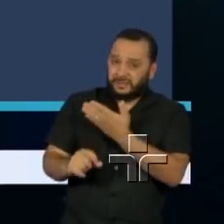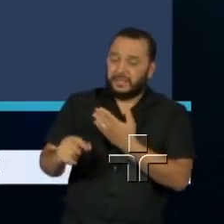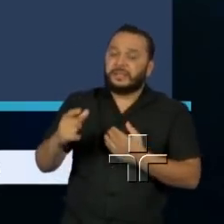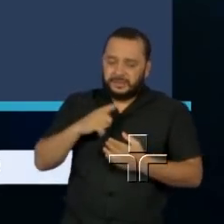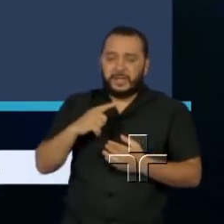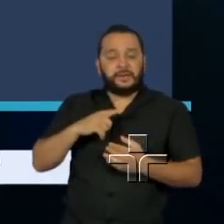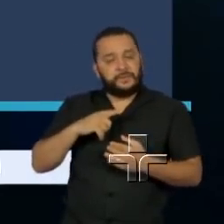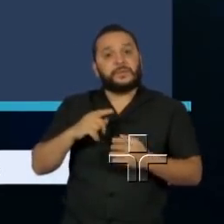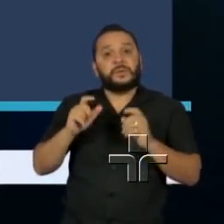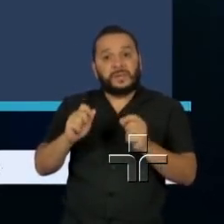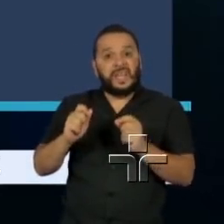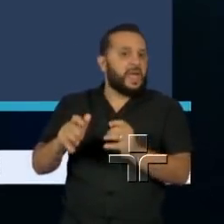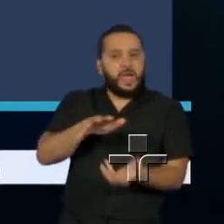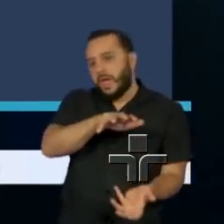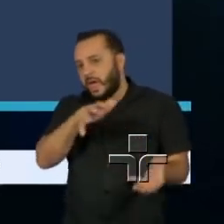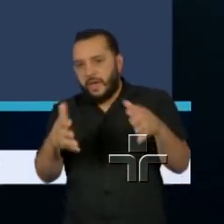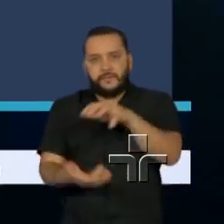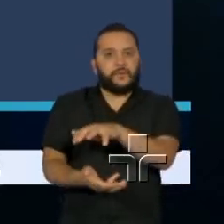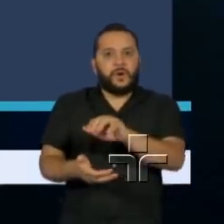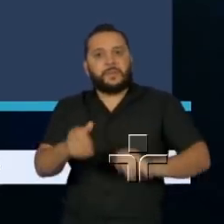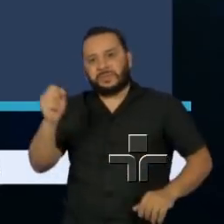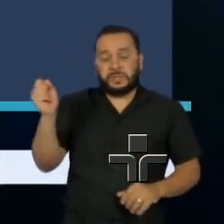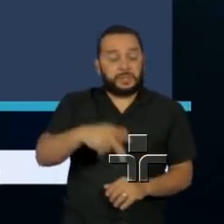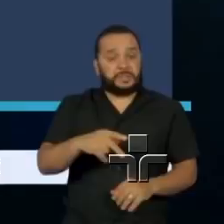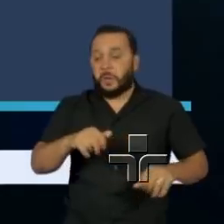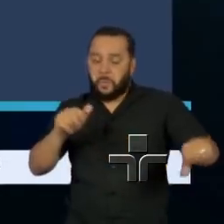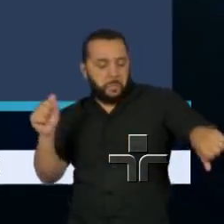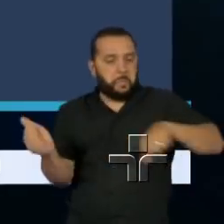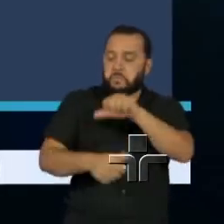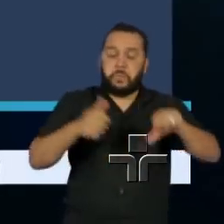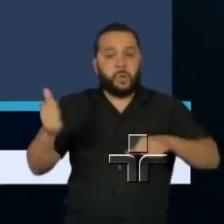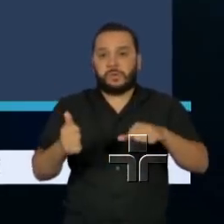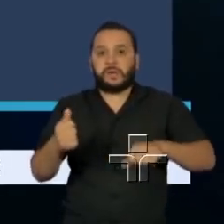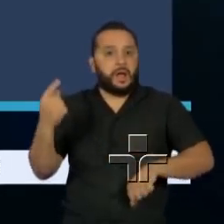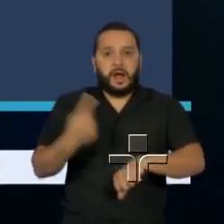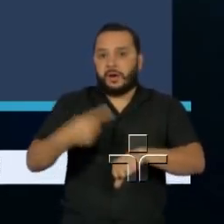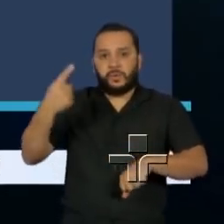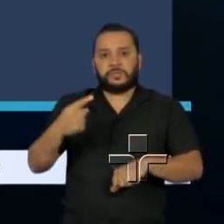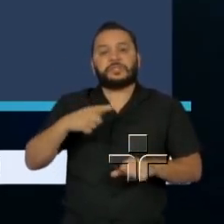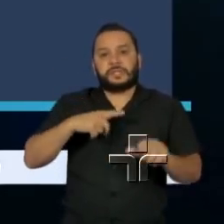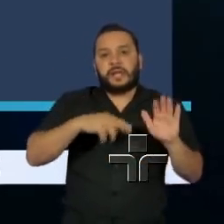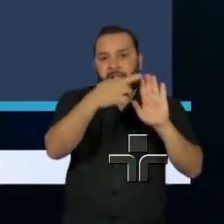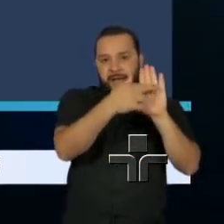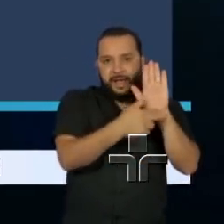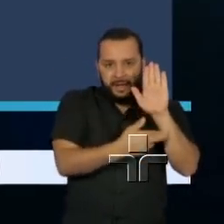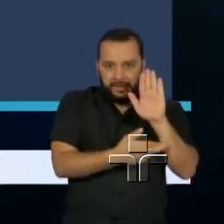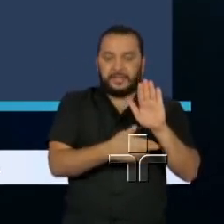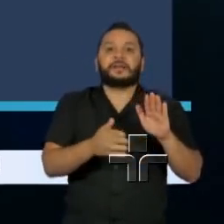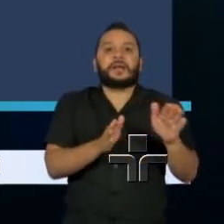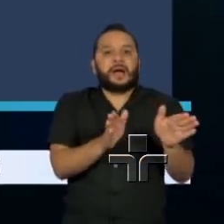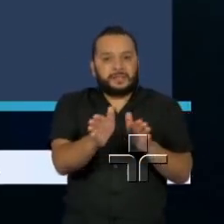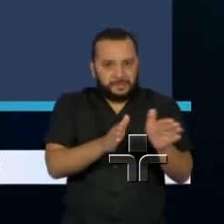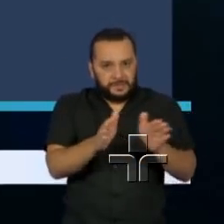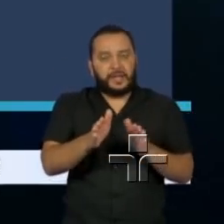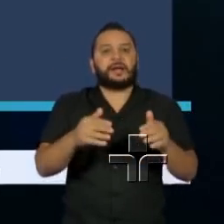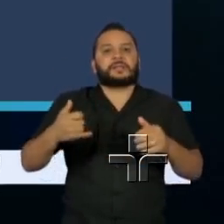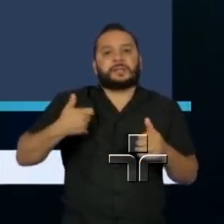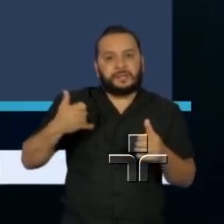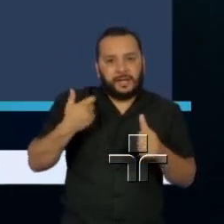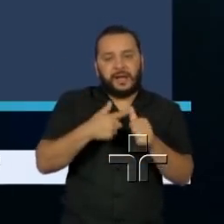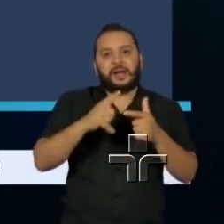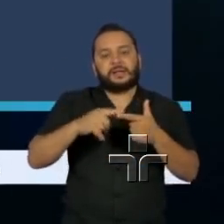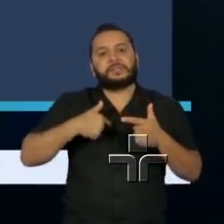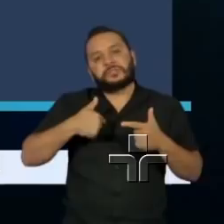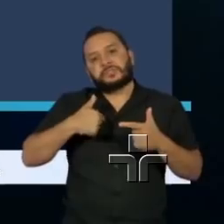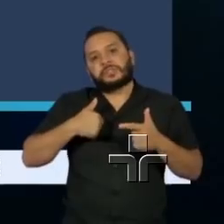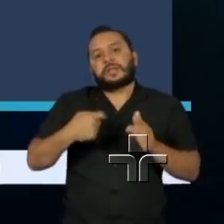mais profunda reforma do sistema previdenciário do país, com mudanças nas regras de acesso, idade, alíquotas,